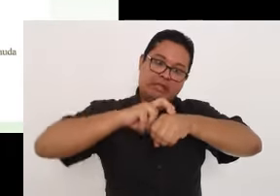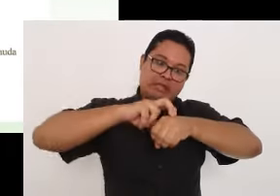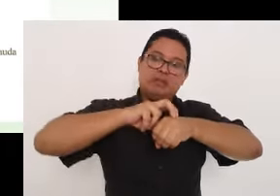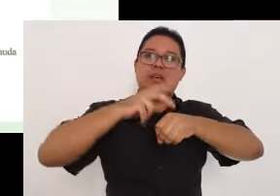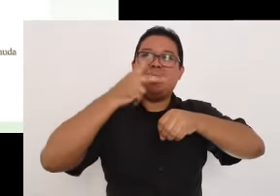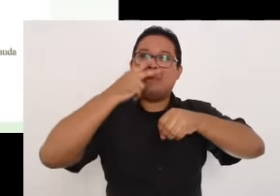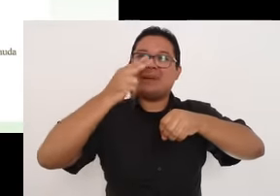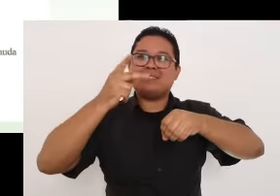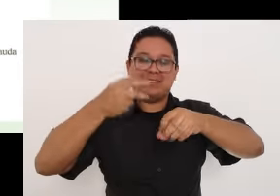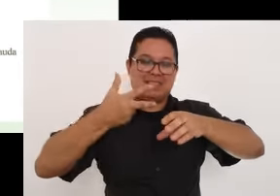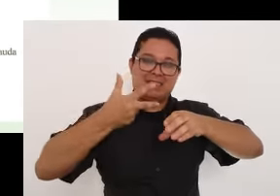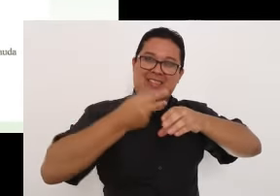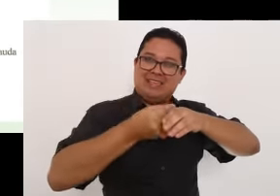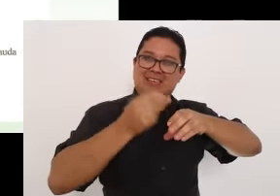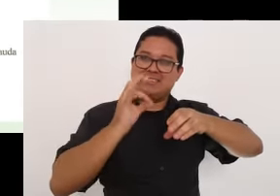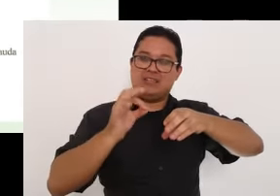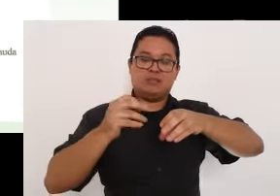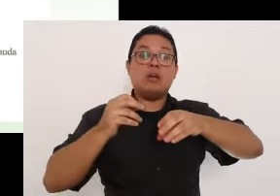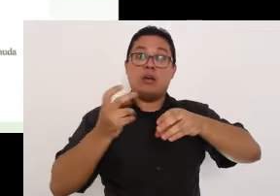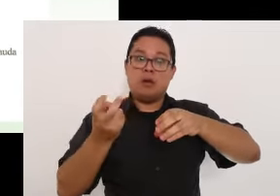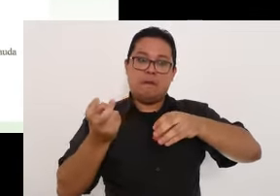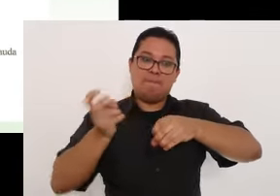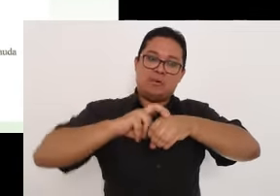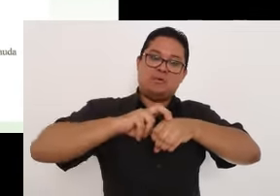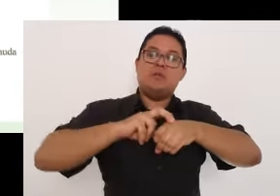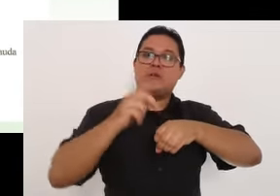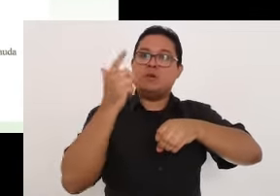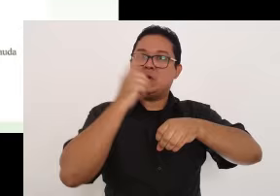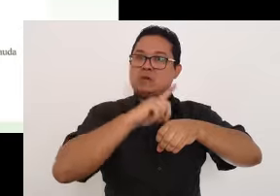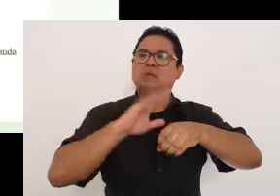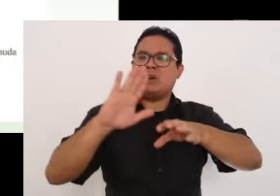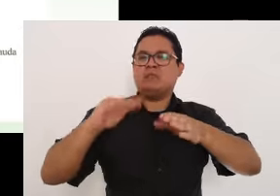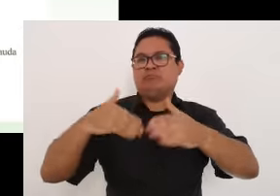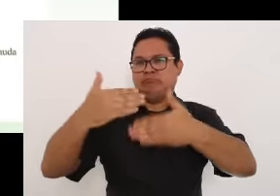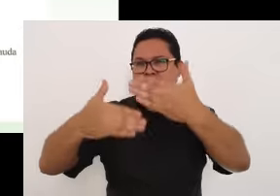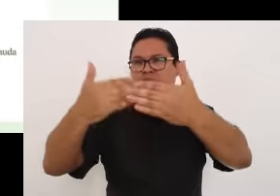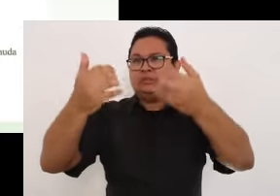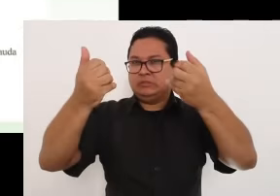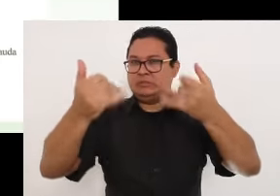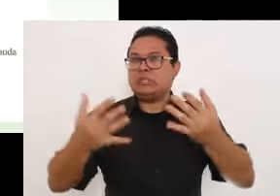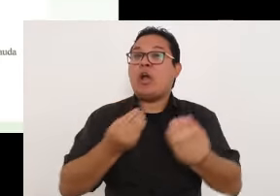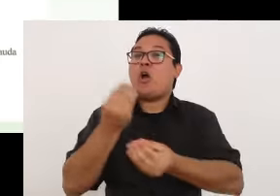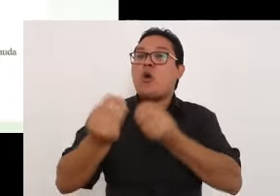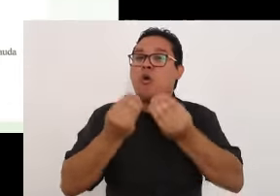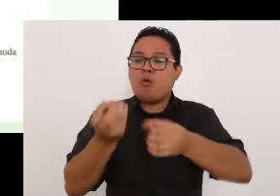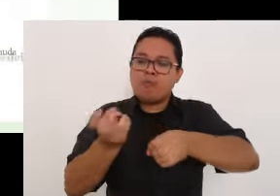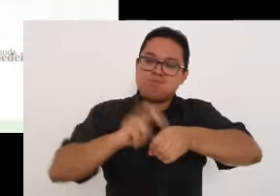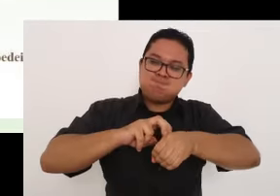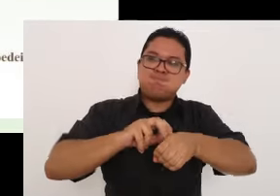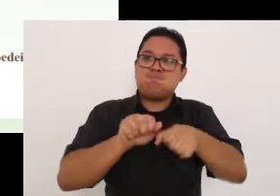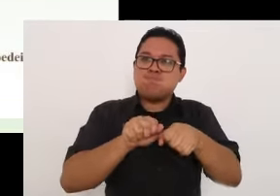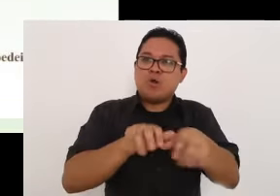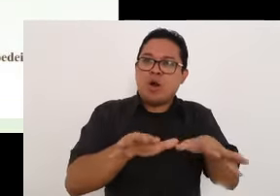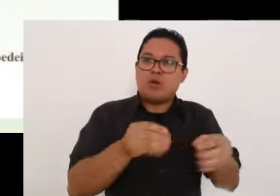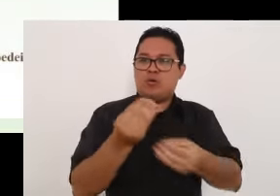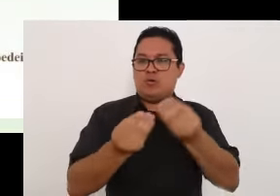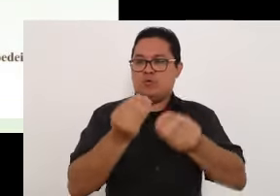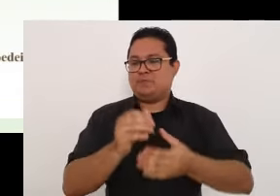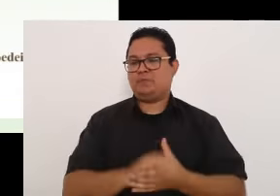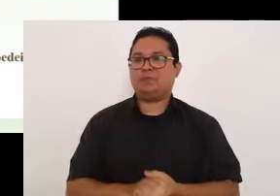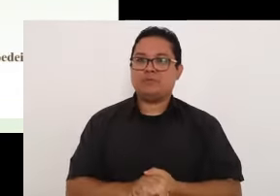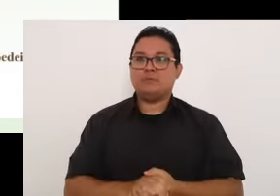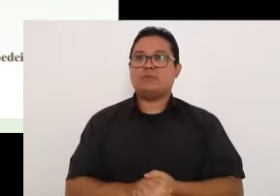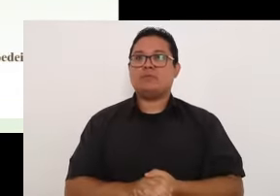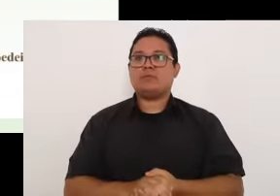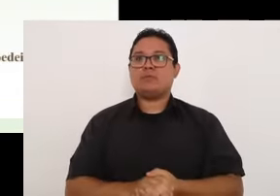uma injeçãozinha mesmo. Um vírus bem diferente, mas a gente conversa um pouco mais para frente lá deles,